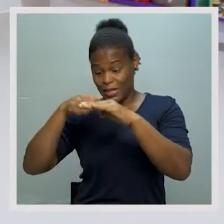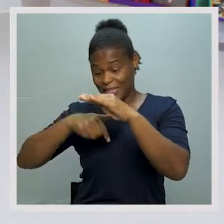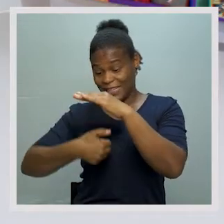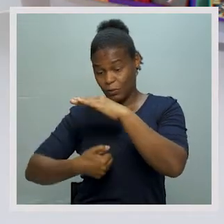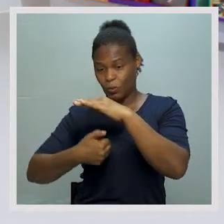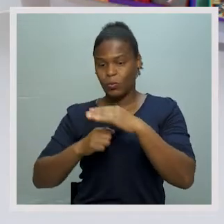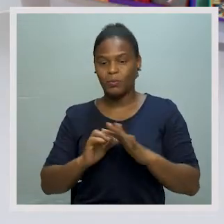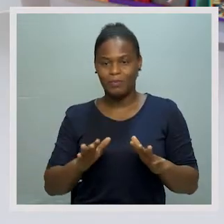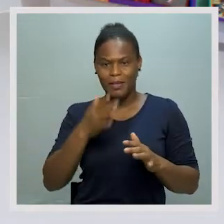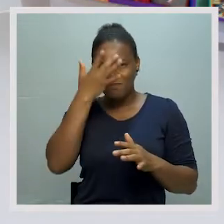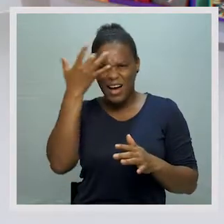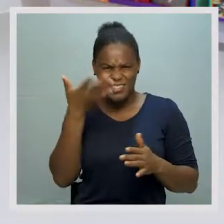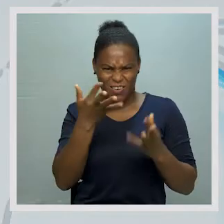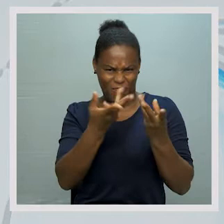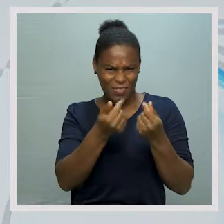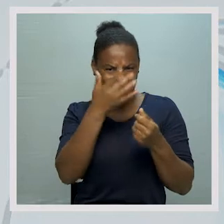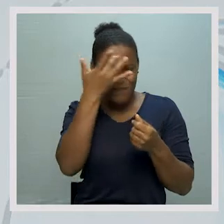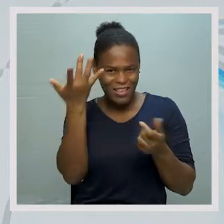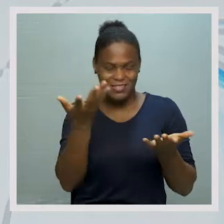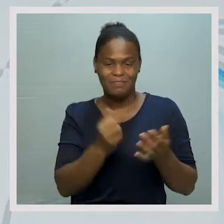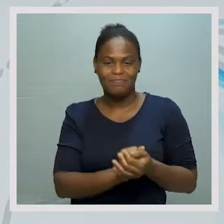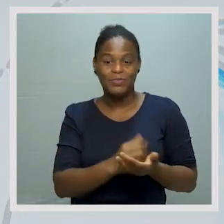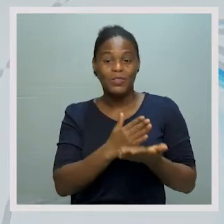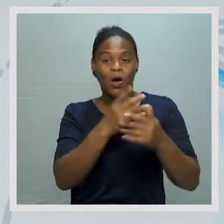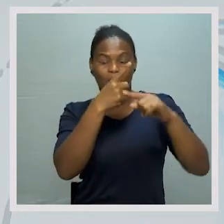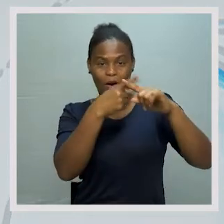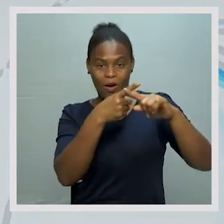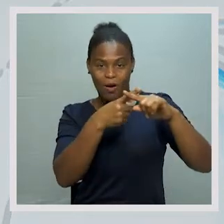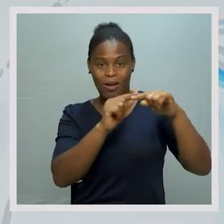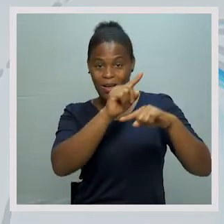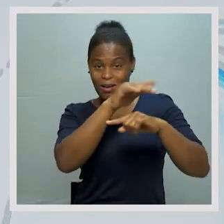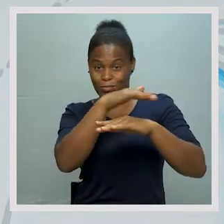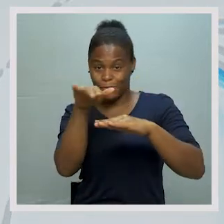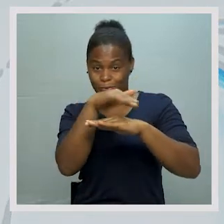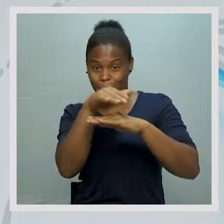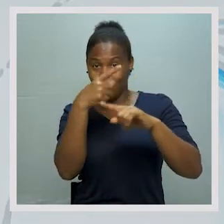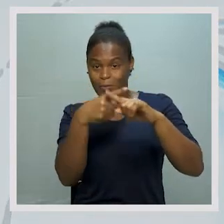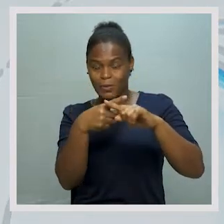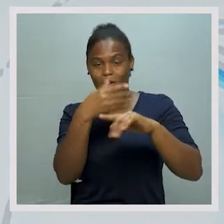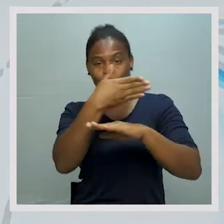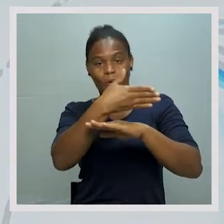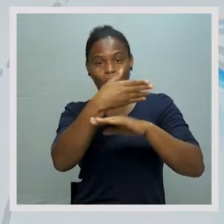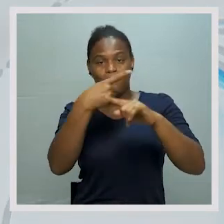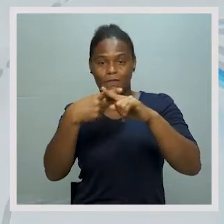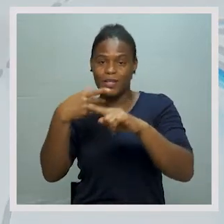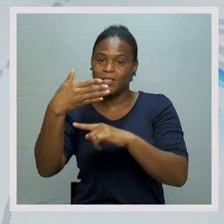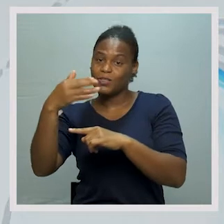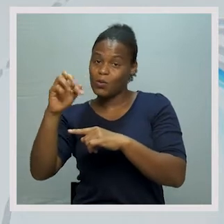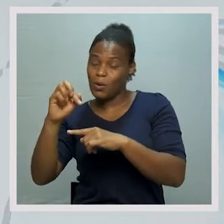fácil efetuar esta multiplicação? É só multiplicar os numeradores, 1 vezes